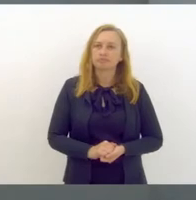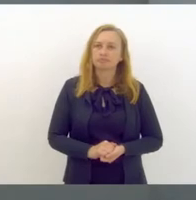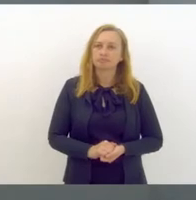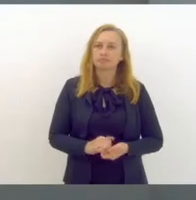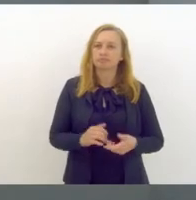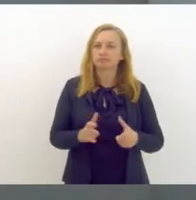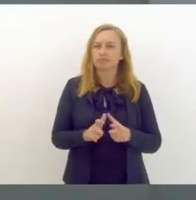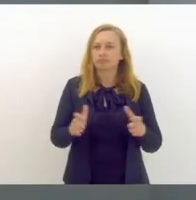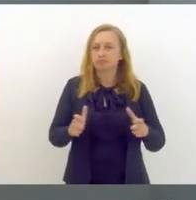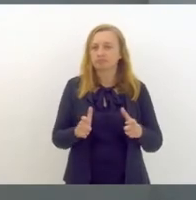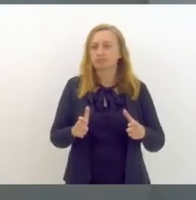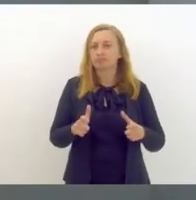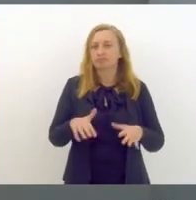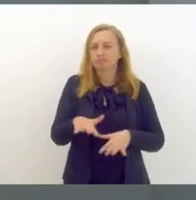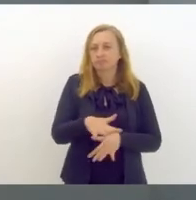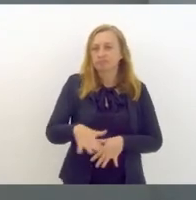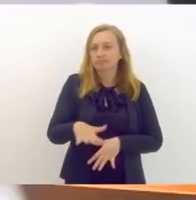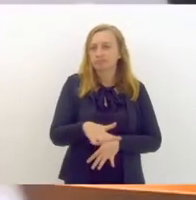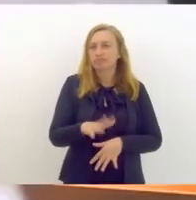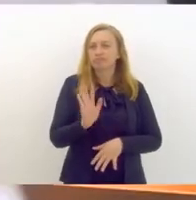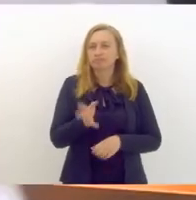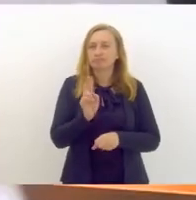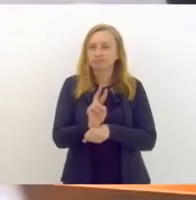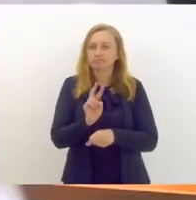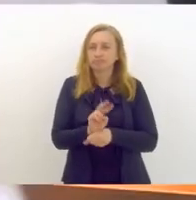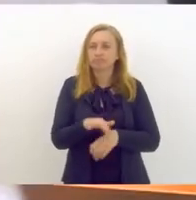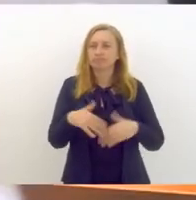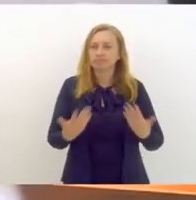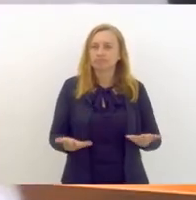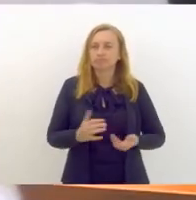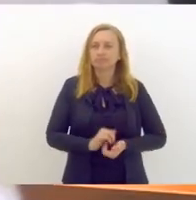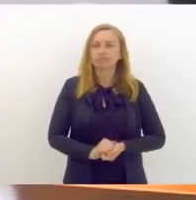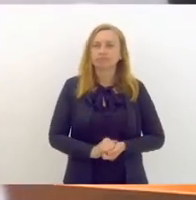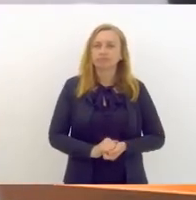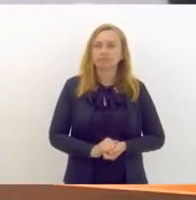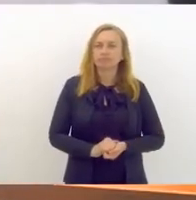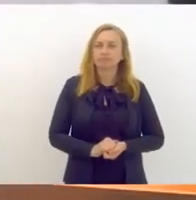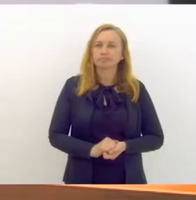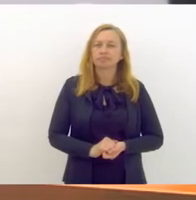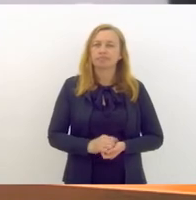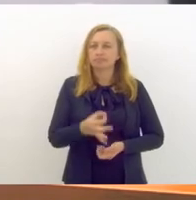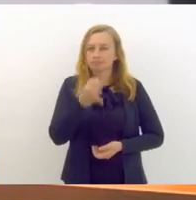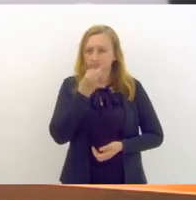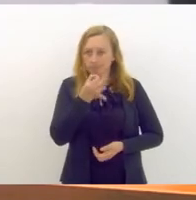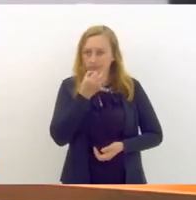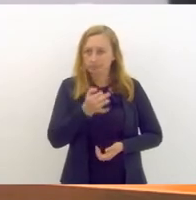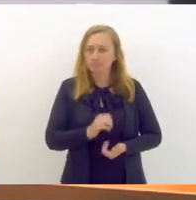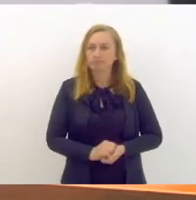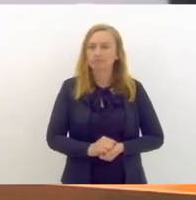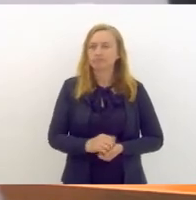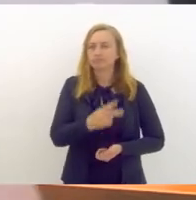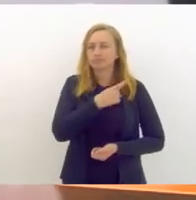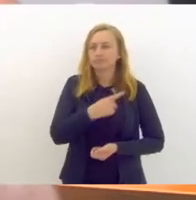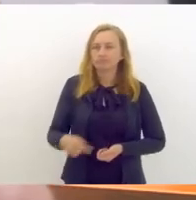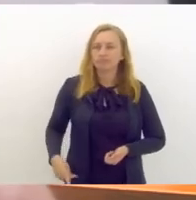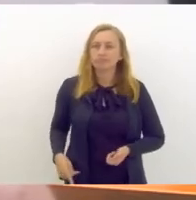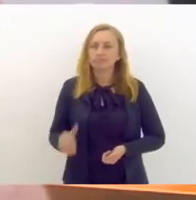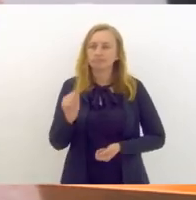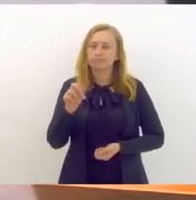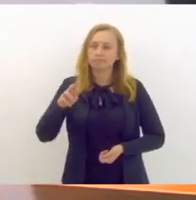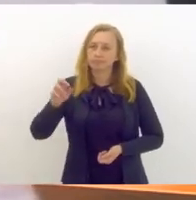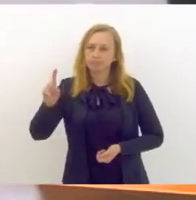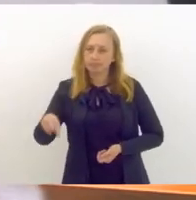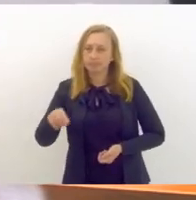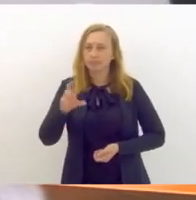áreas. E essas áreas já estão protegidas. Então fica aqui a nossa sugestão, presidente André Correia, todos